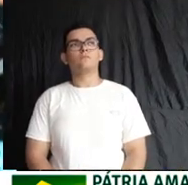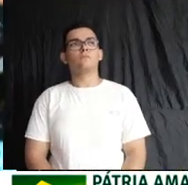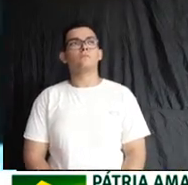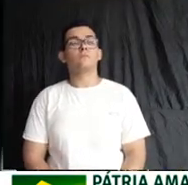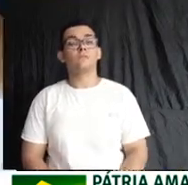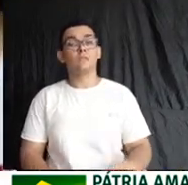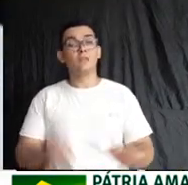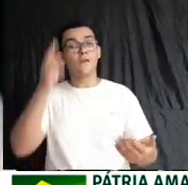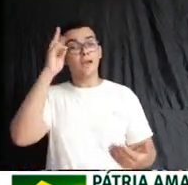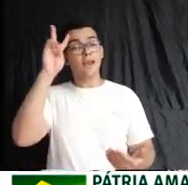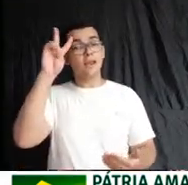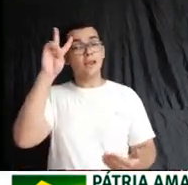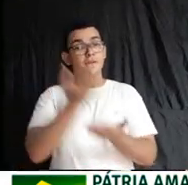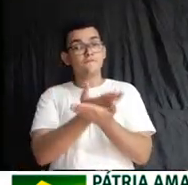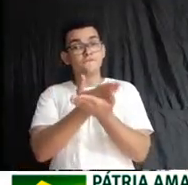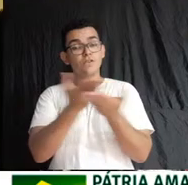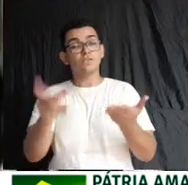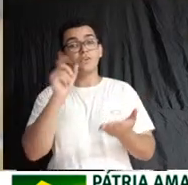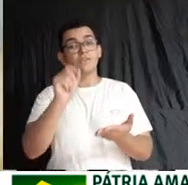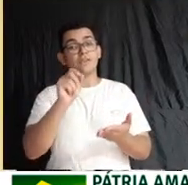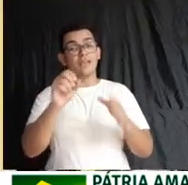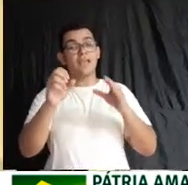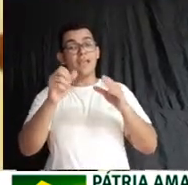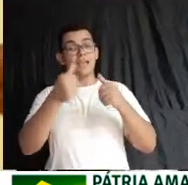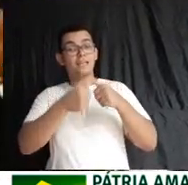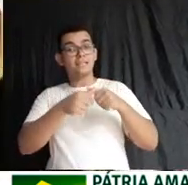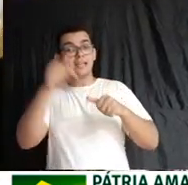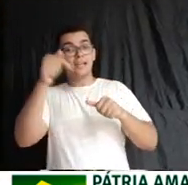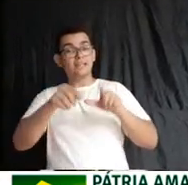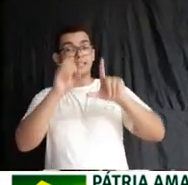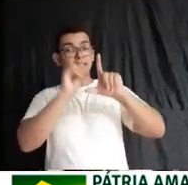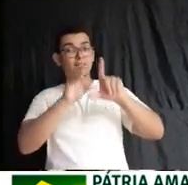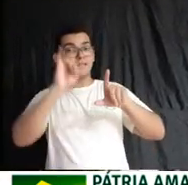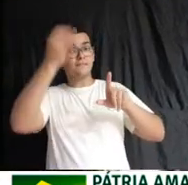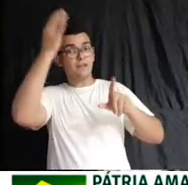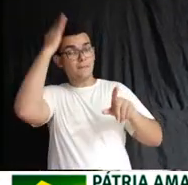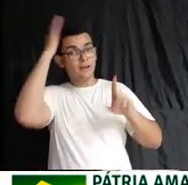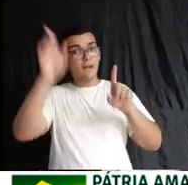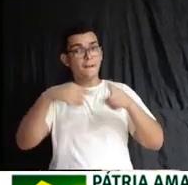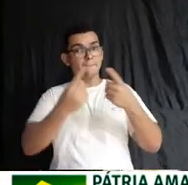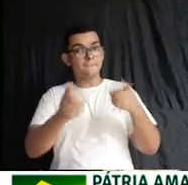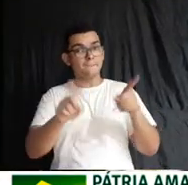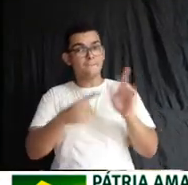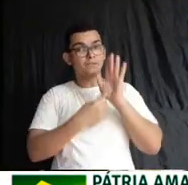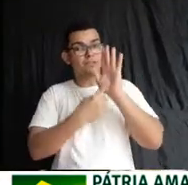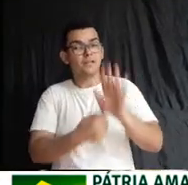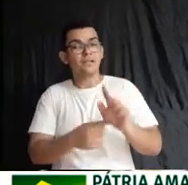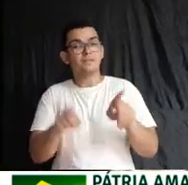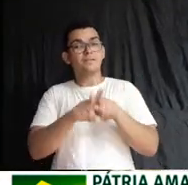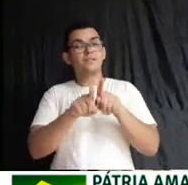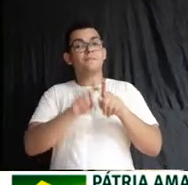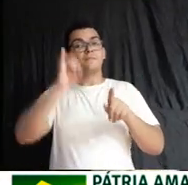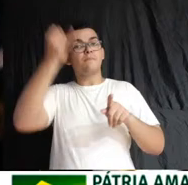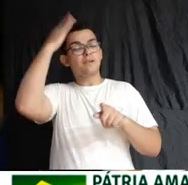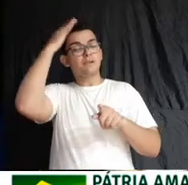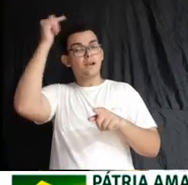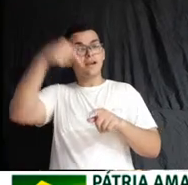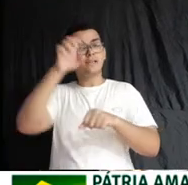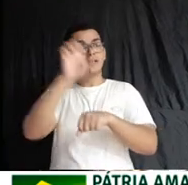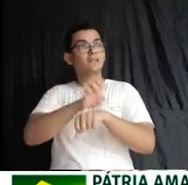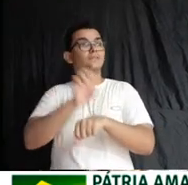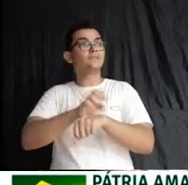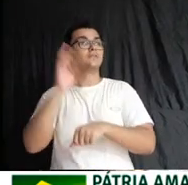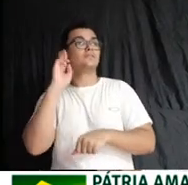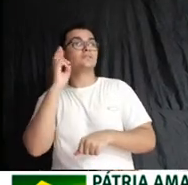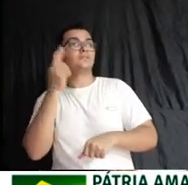Lembrando você que está na live Giparaná, música à mostra, Giparaná do estado de Rondônia. Eu vi ali